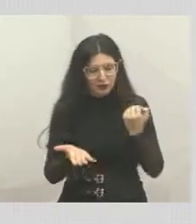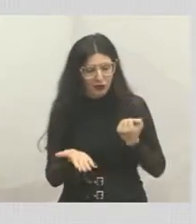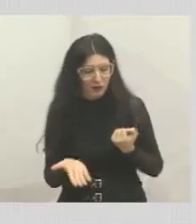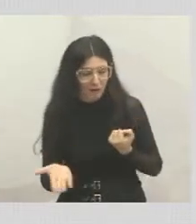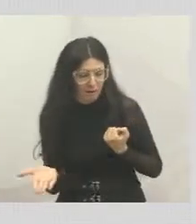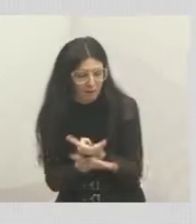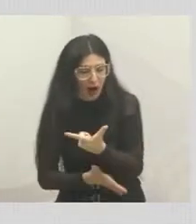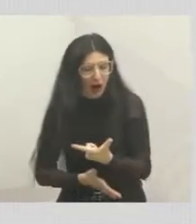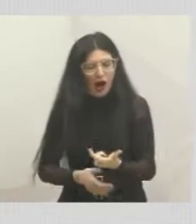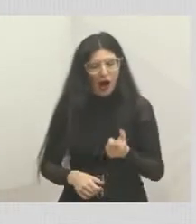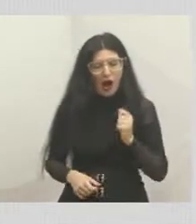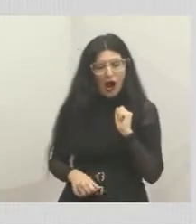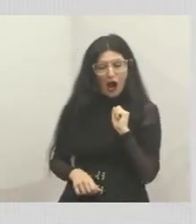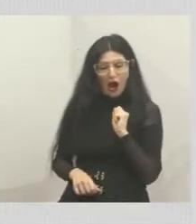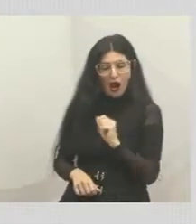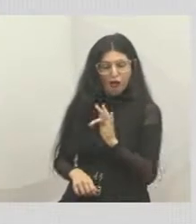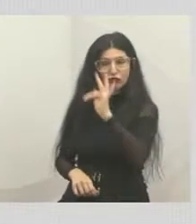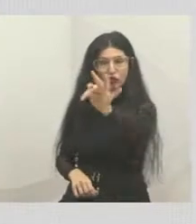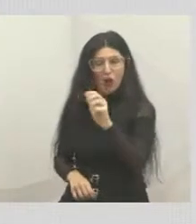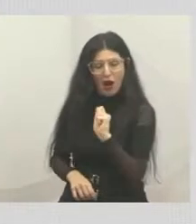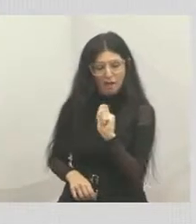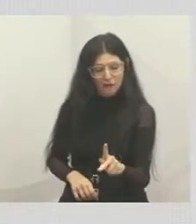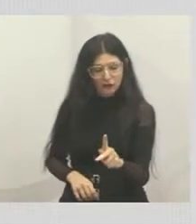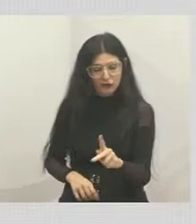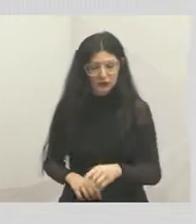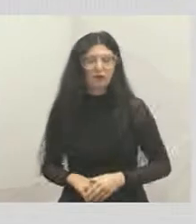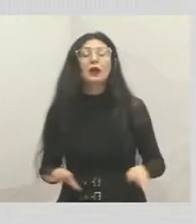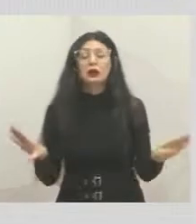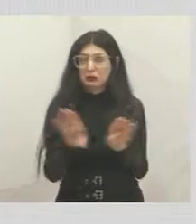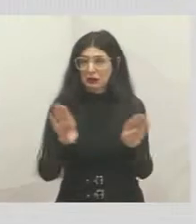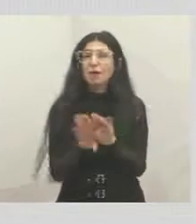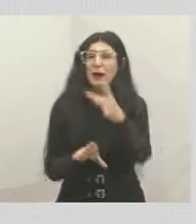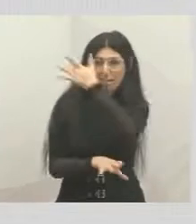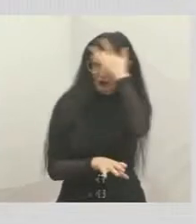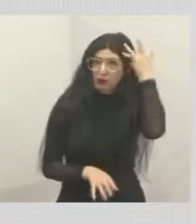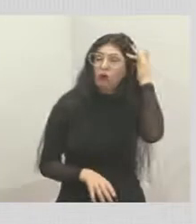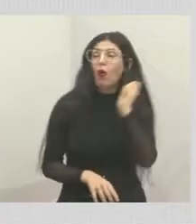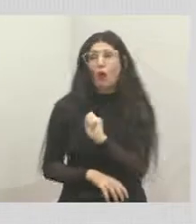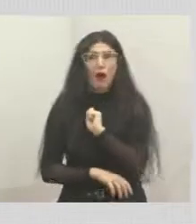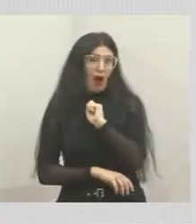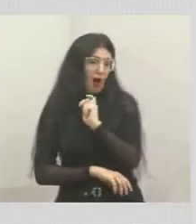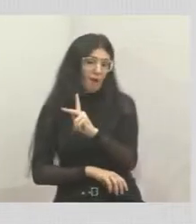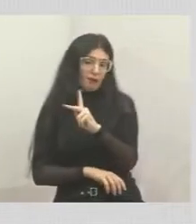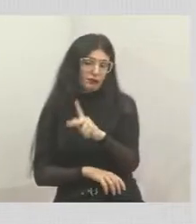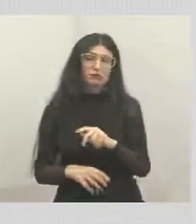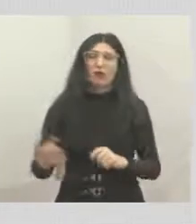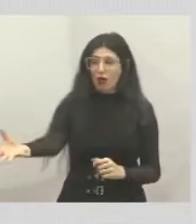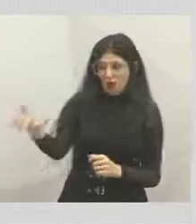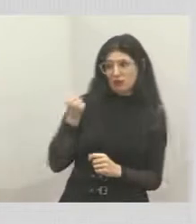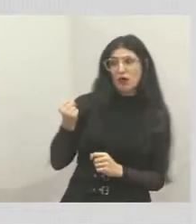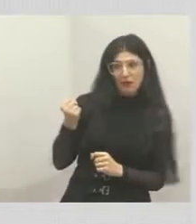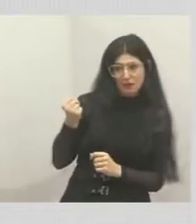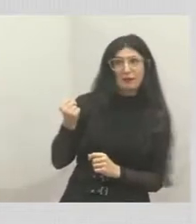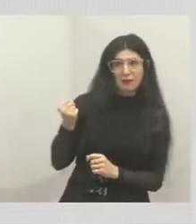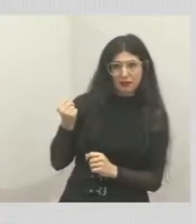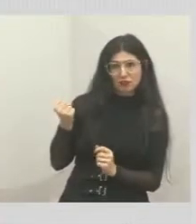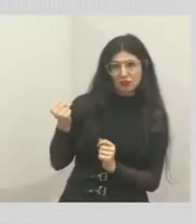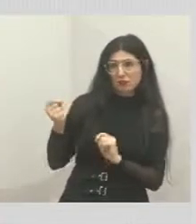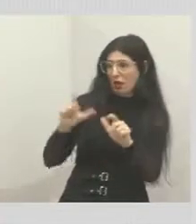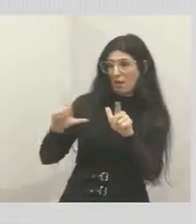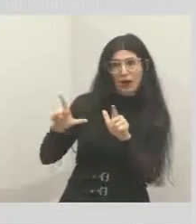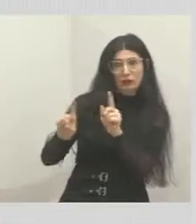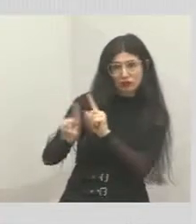dos servidores ativo e dos servidores inativo. Como exemplo, aqui tínhamos uma